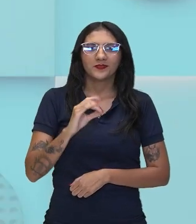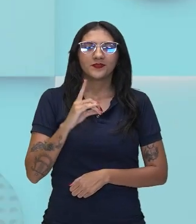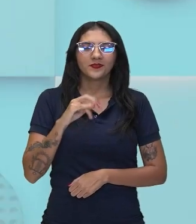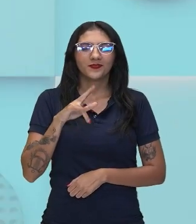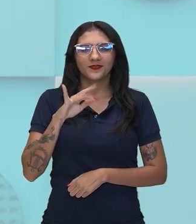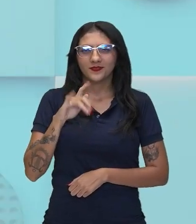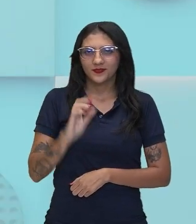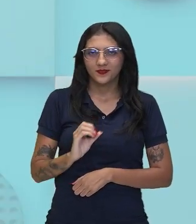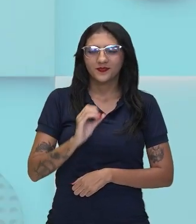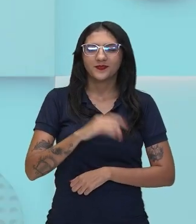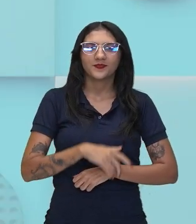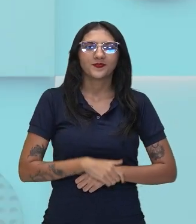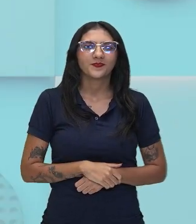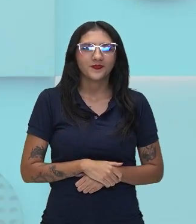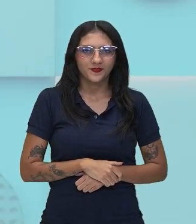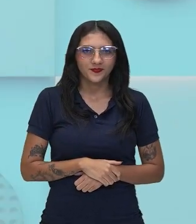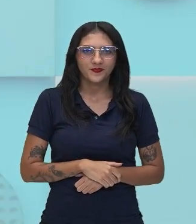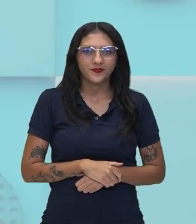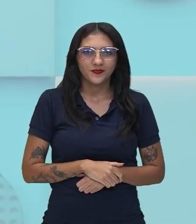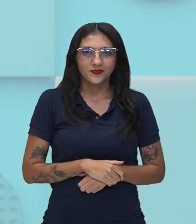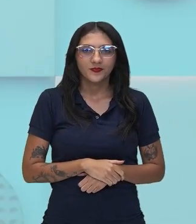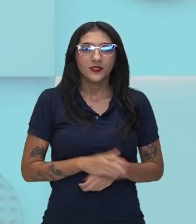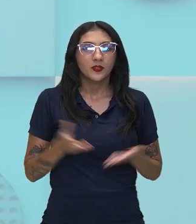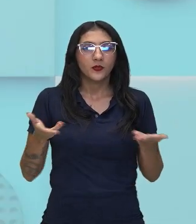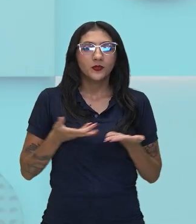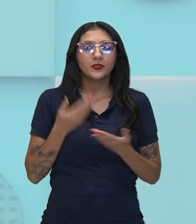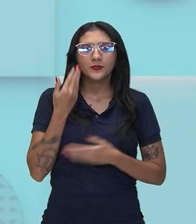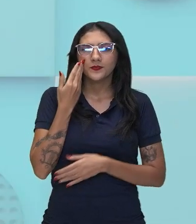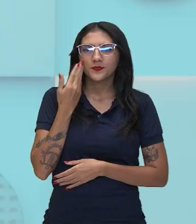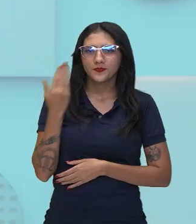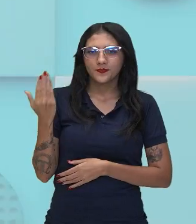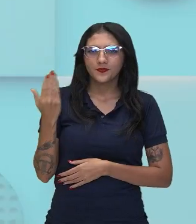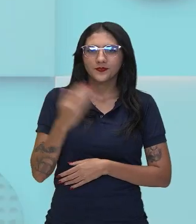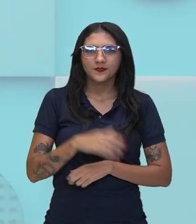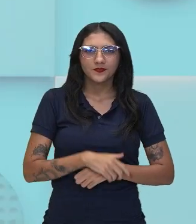desse componente. Vamos ver o que teremos na nossa aula de hoje.